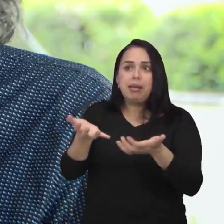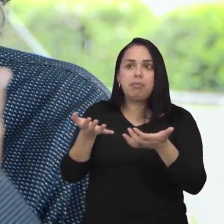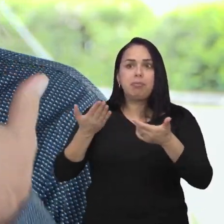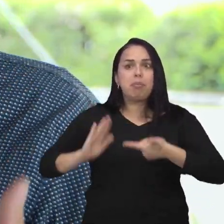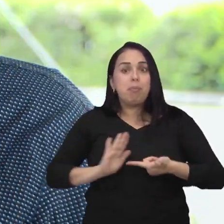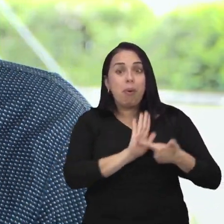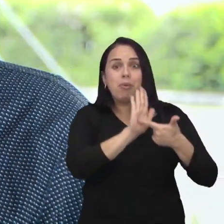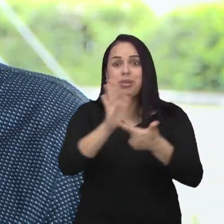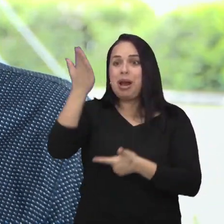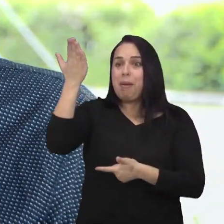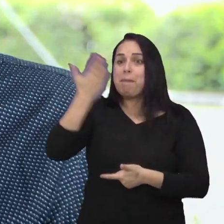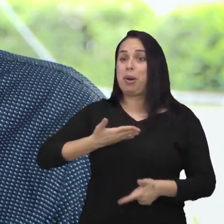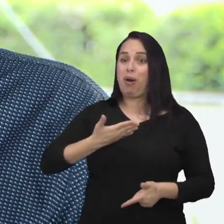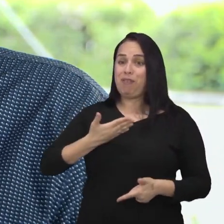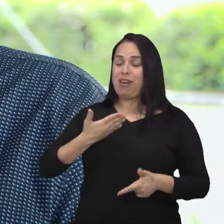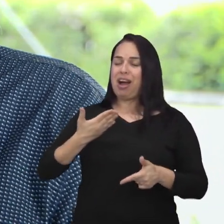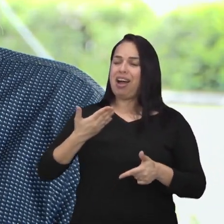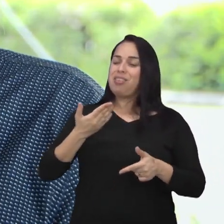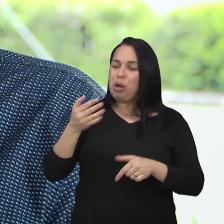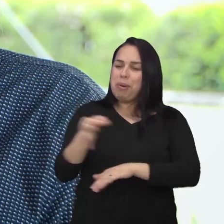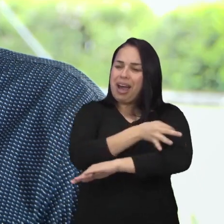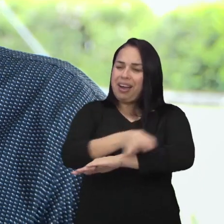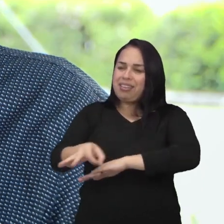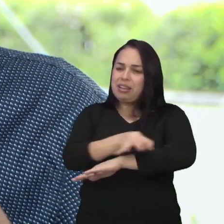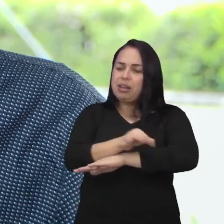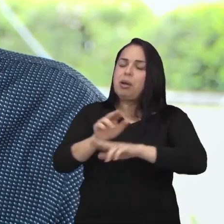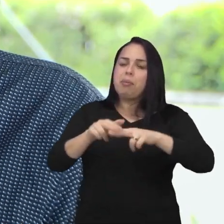conhecer e tornar pública essa